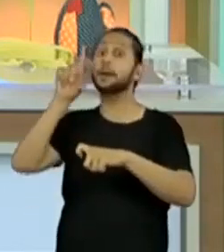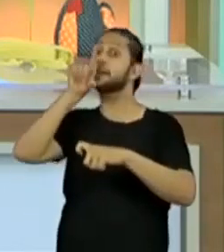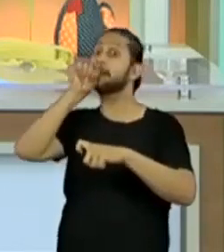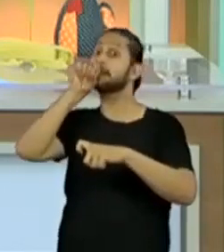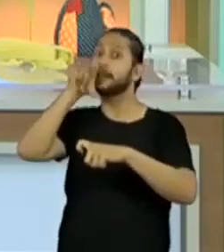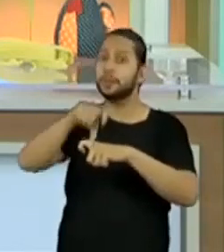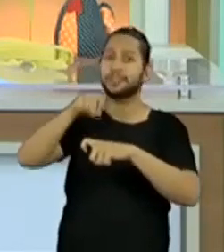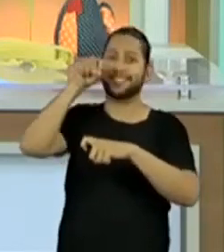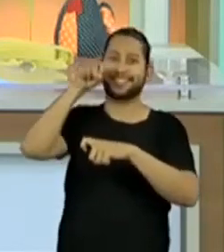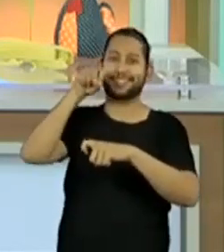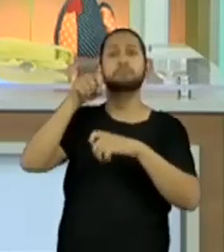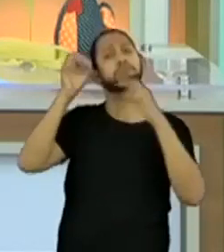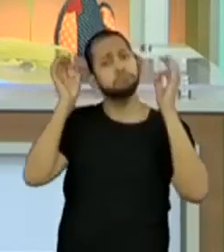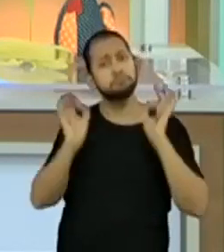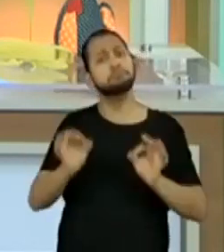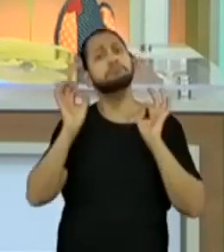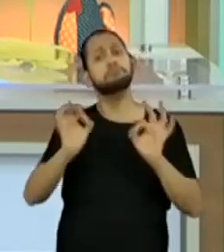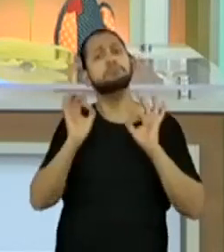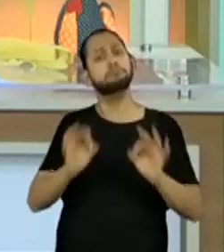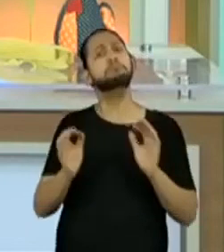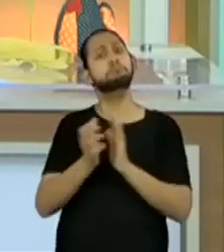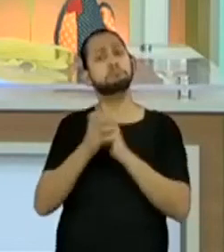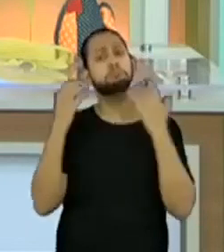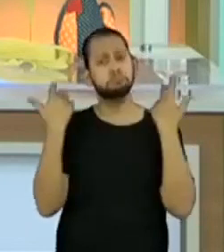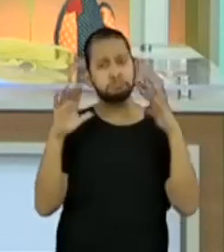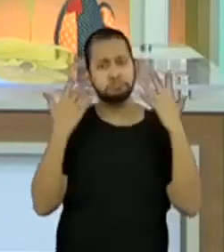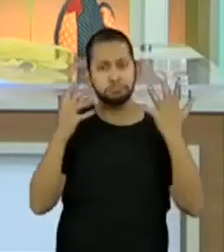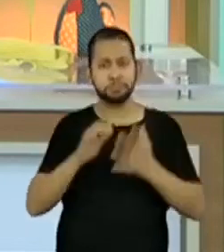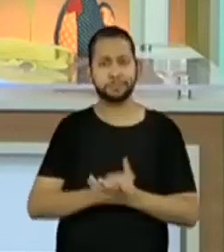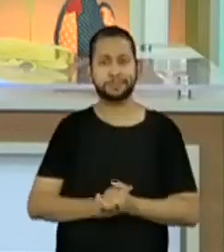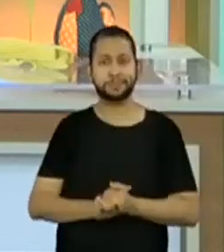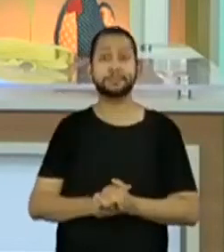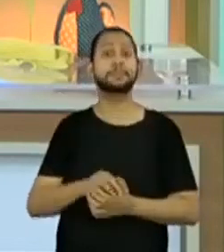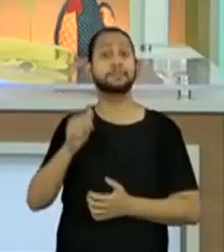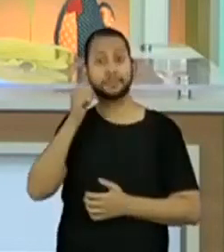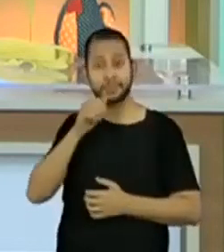Muito bem, Davi, correto, parabéns.